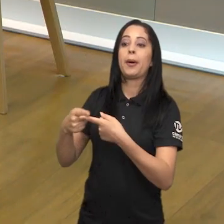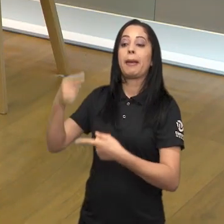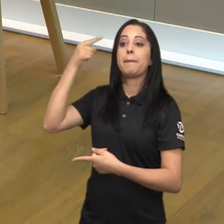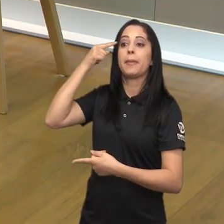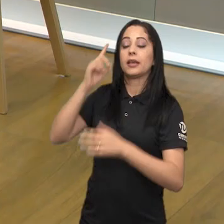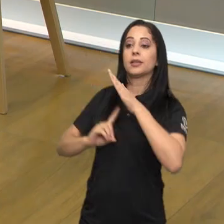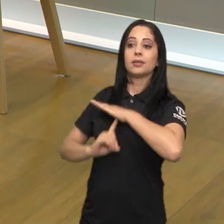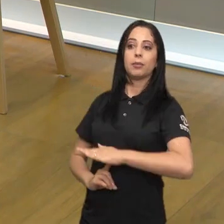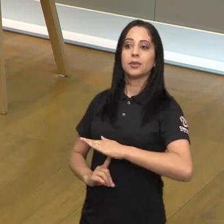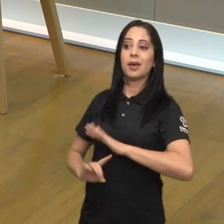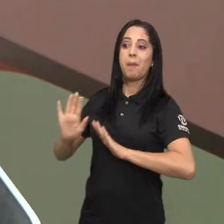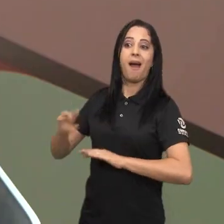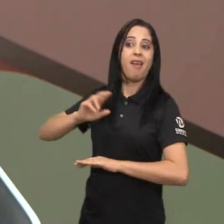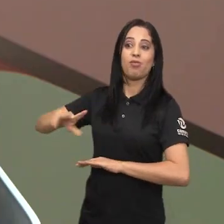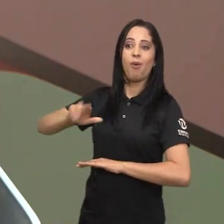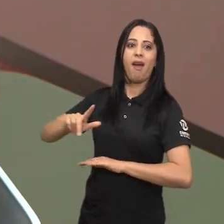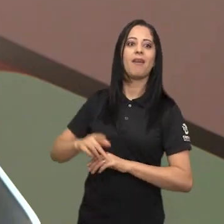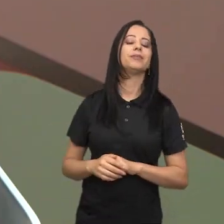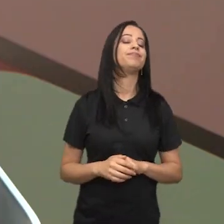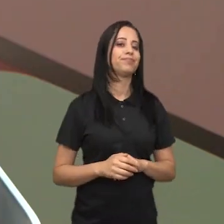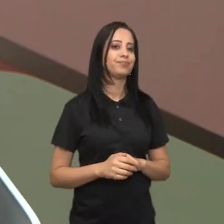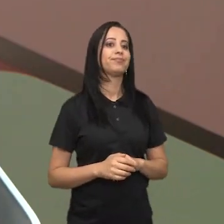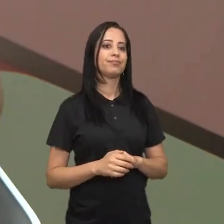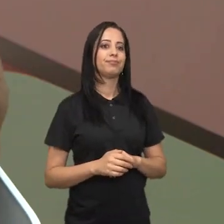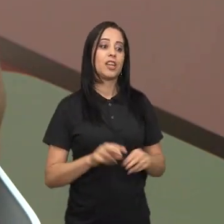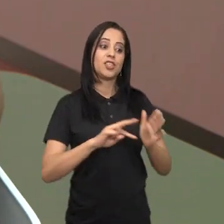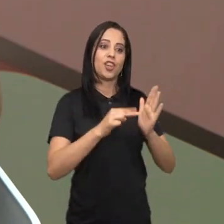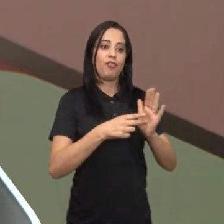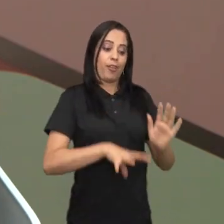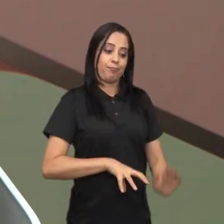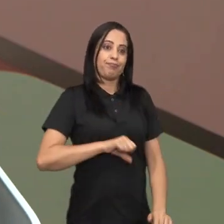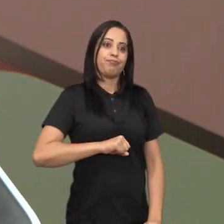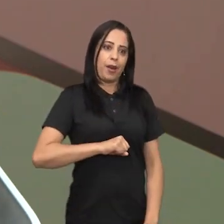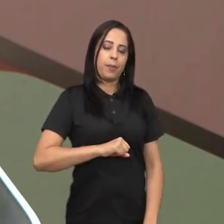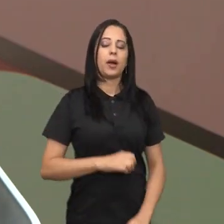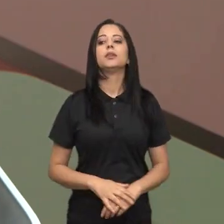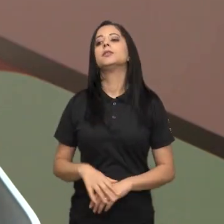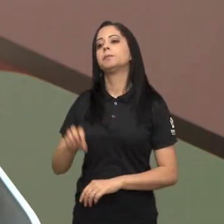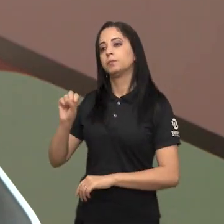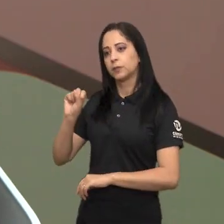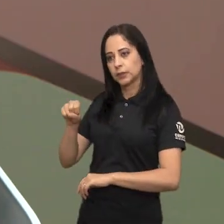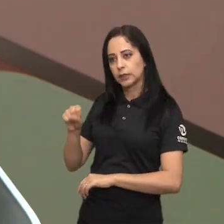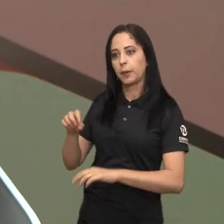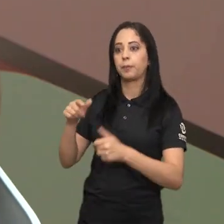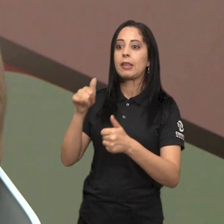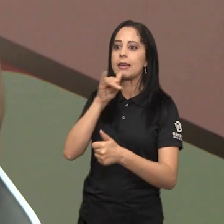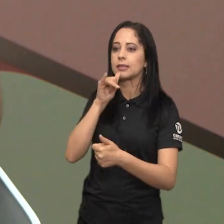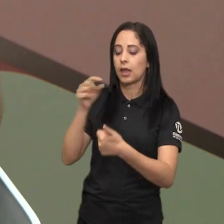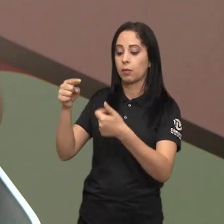3 principais sintomas que a mulher está chegando e está nessa transição menopausal é